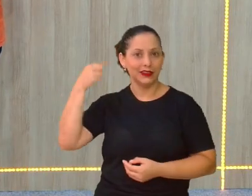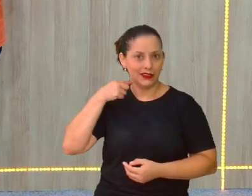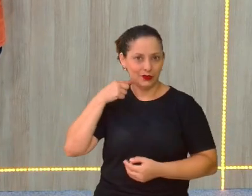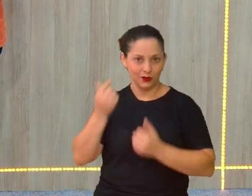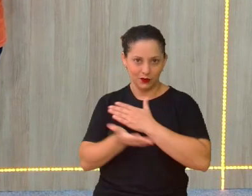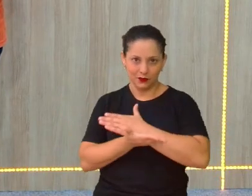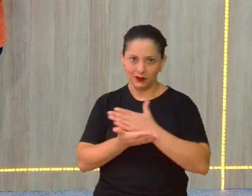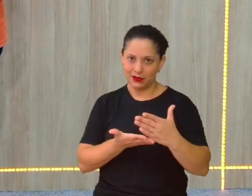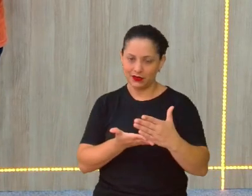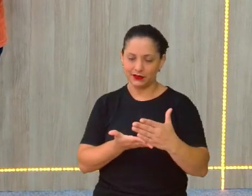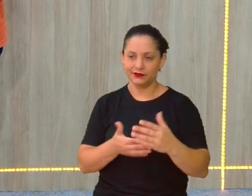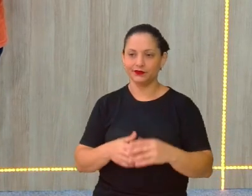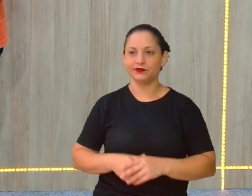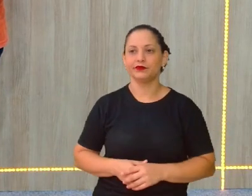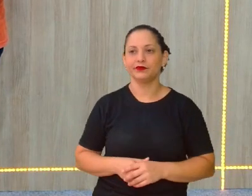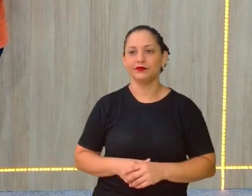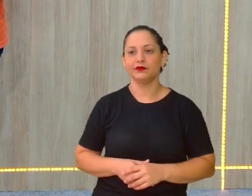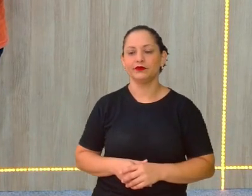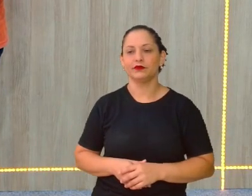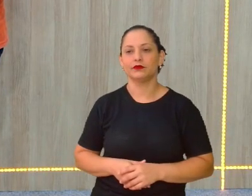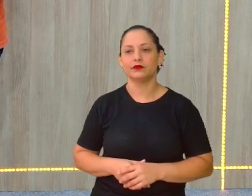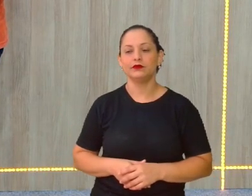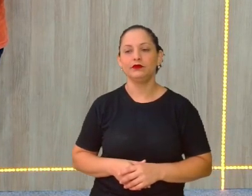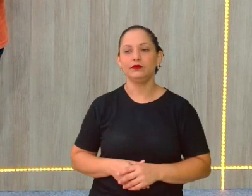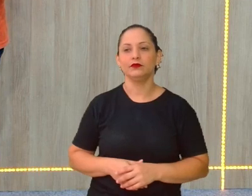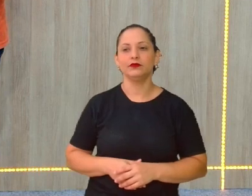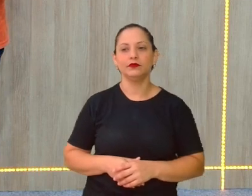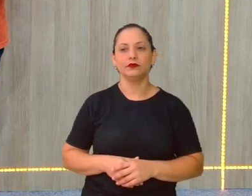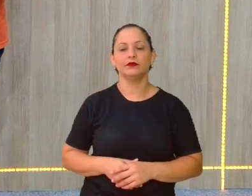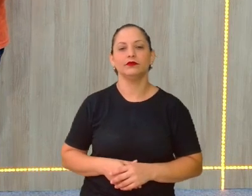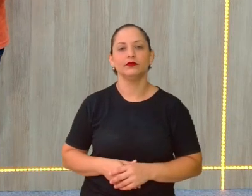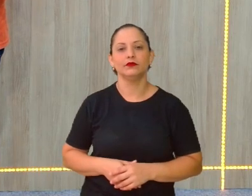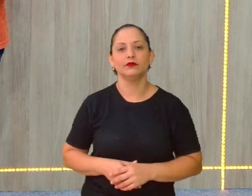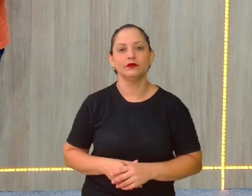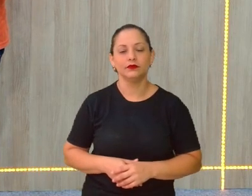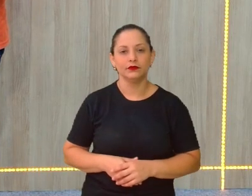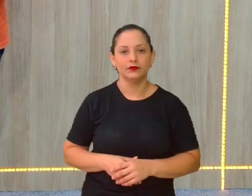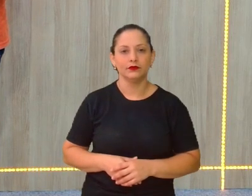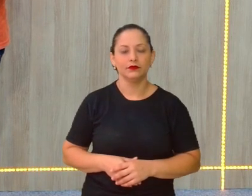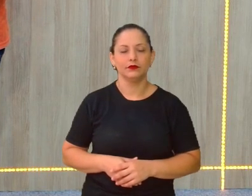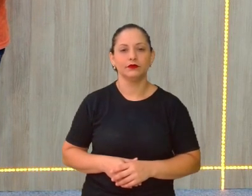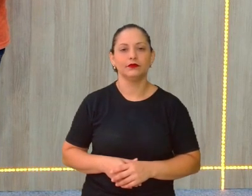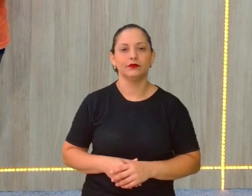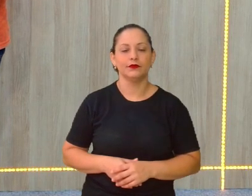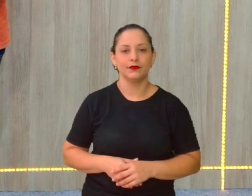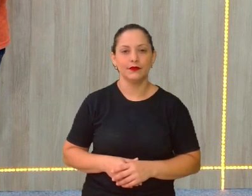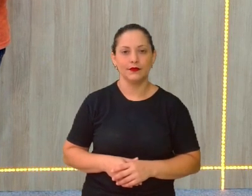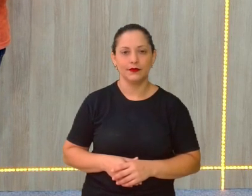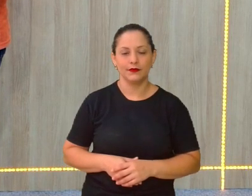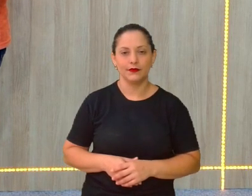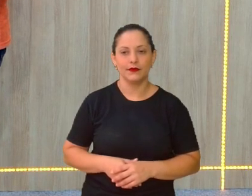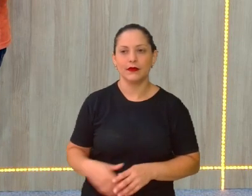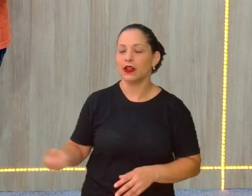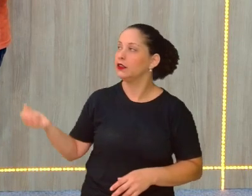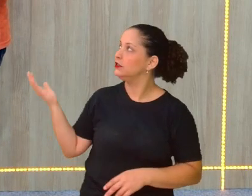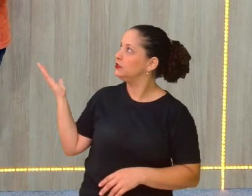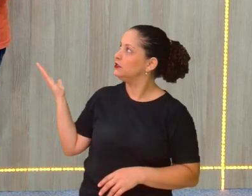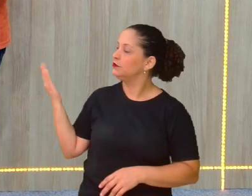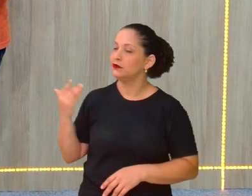Eu coloquei aqui, certo? Deixa eu ver aqui. A Península Itálica, isso aqui a gente